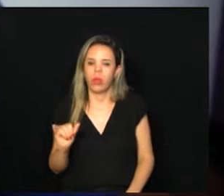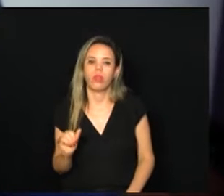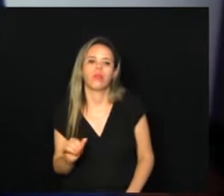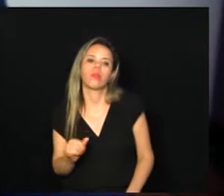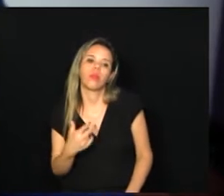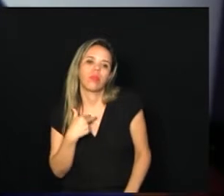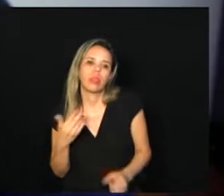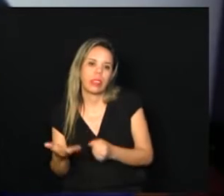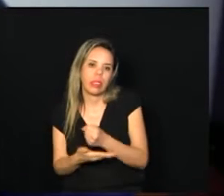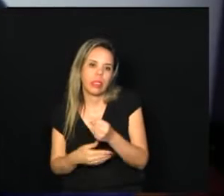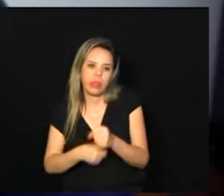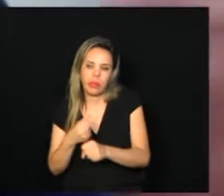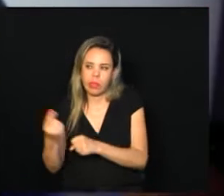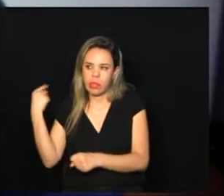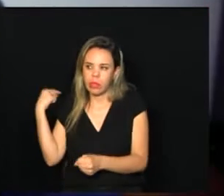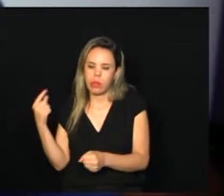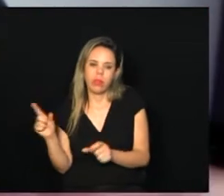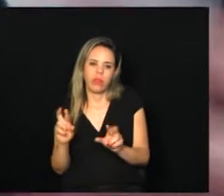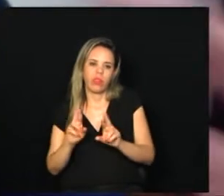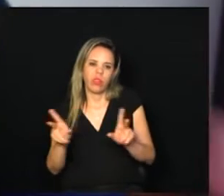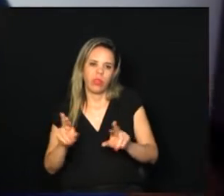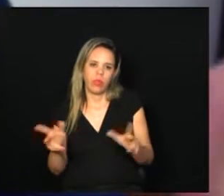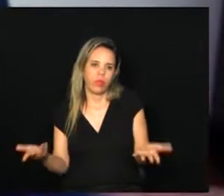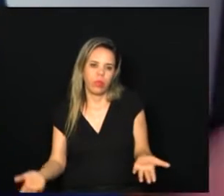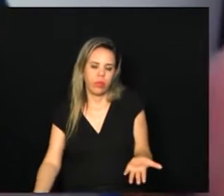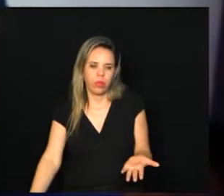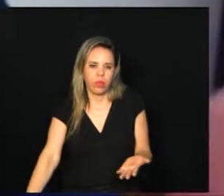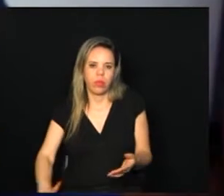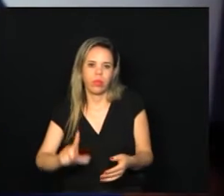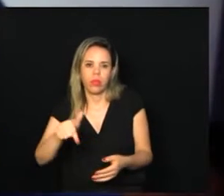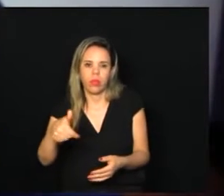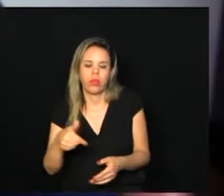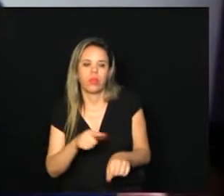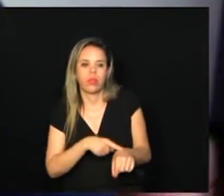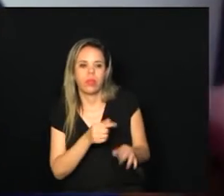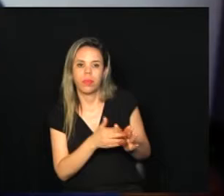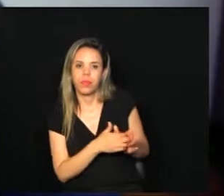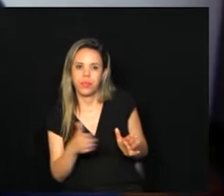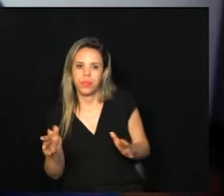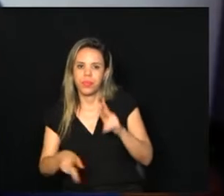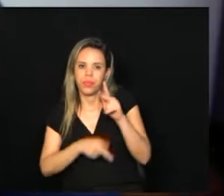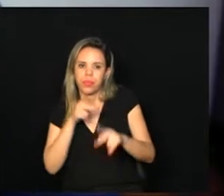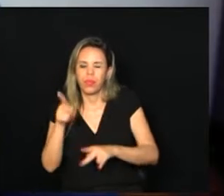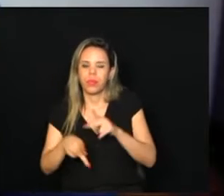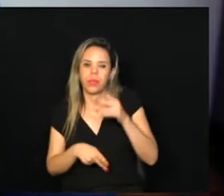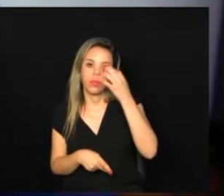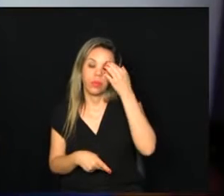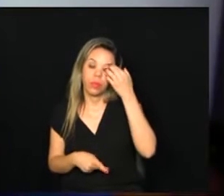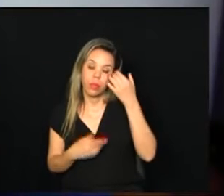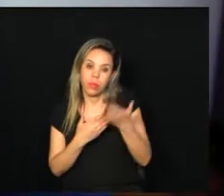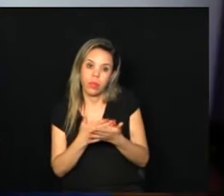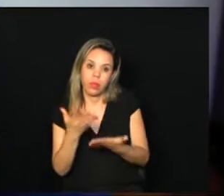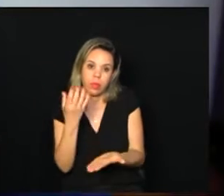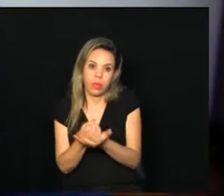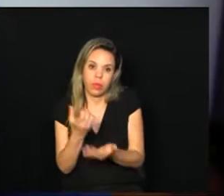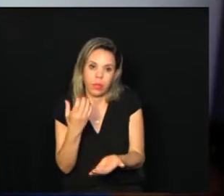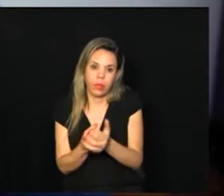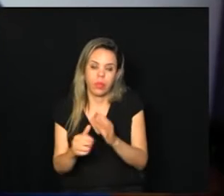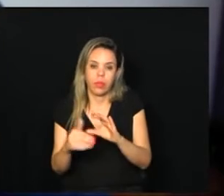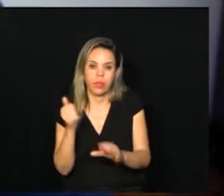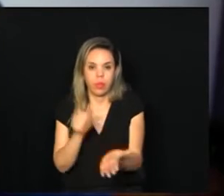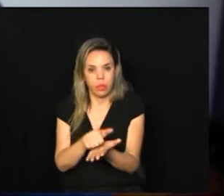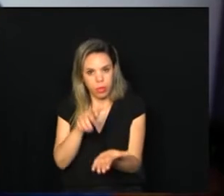em razão ao ano passado. Por quê? Porque depois de um certo tempo, as pessoas realmente começaram a receber as